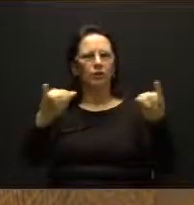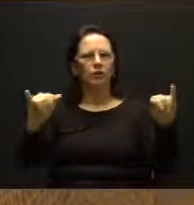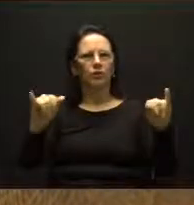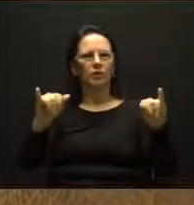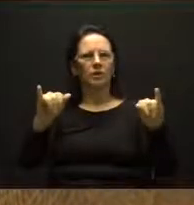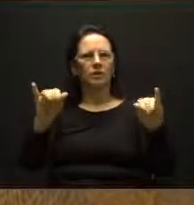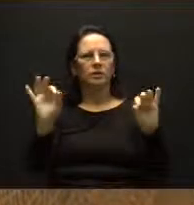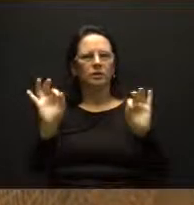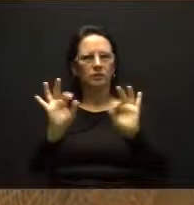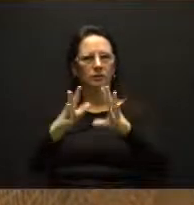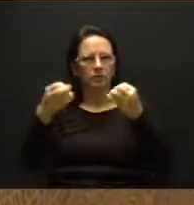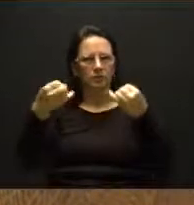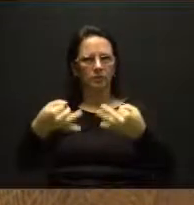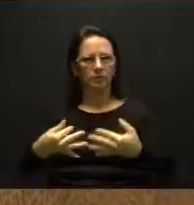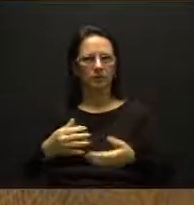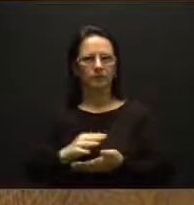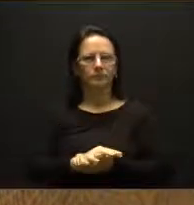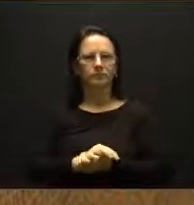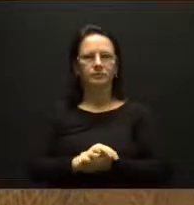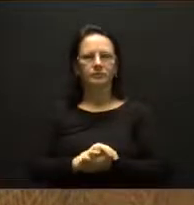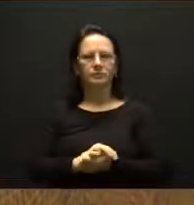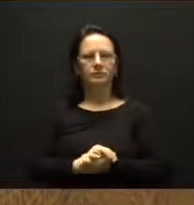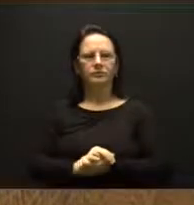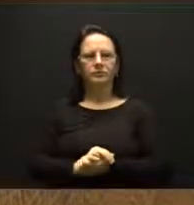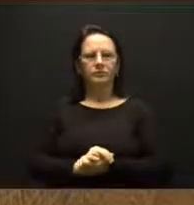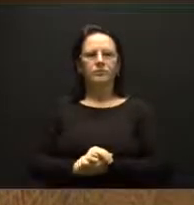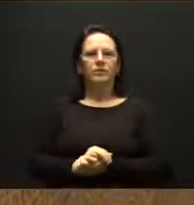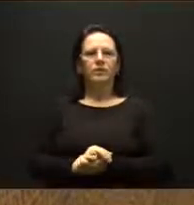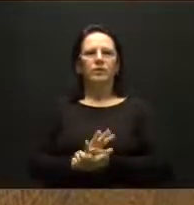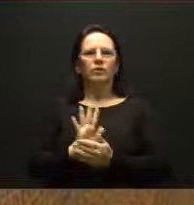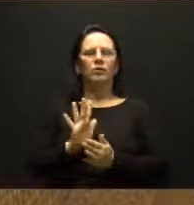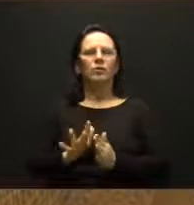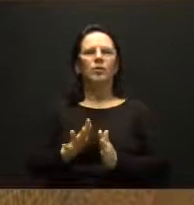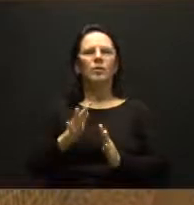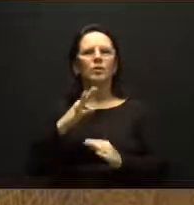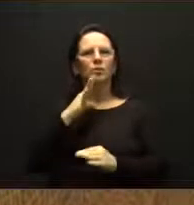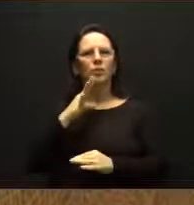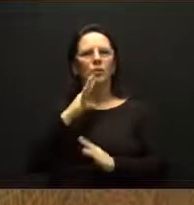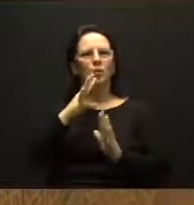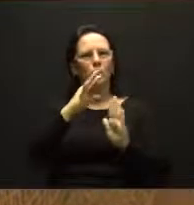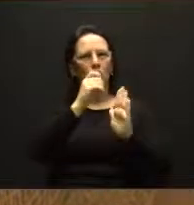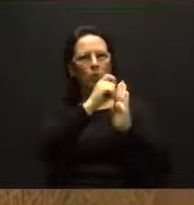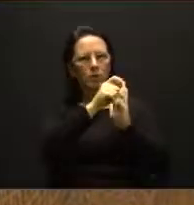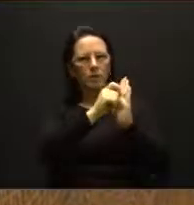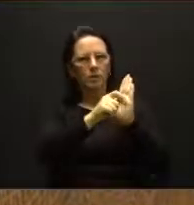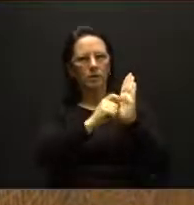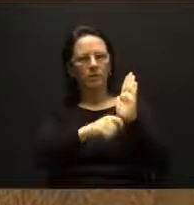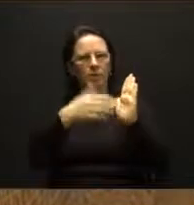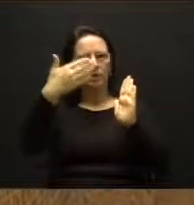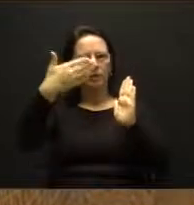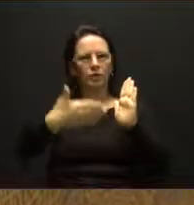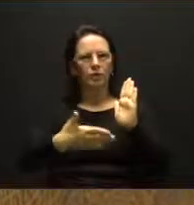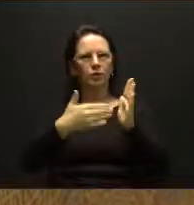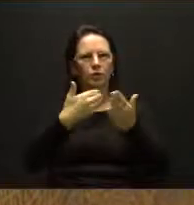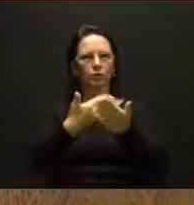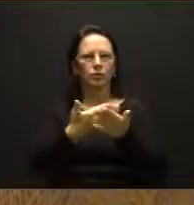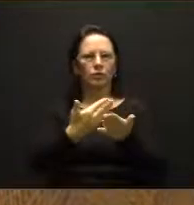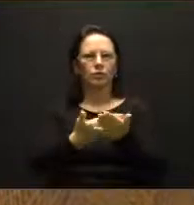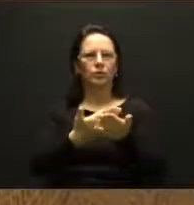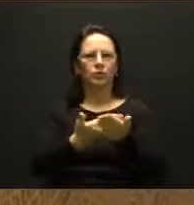conclusão conclusão conforme apurado nos presentes autos mediante dos estudos